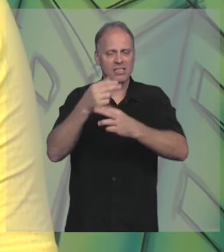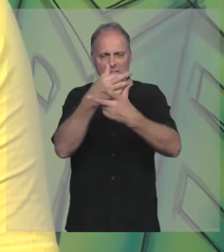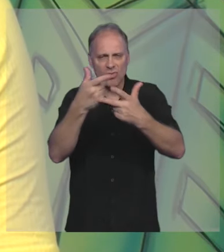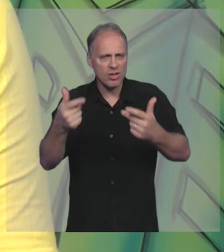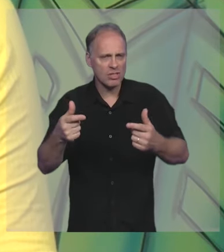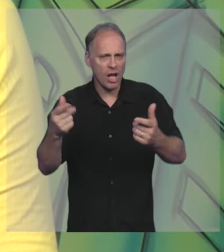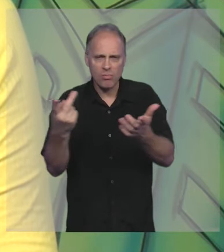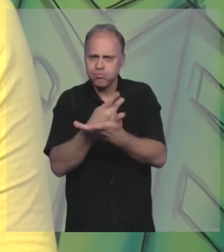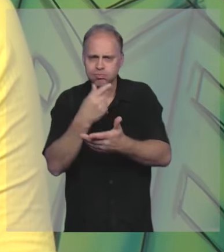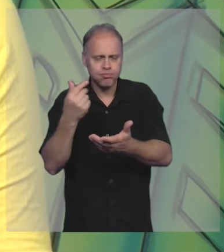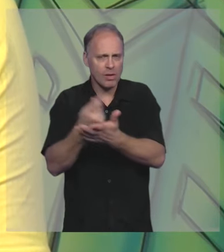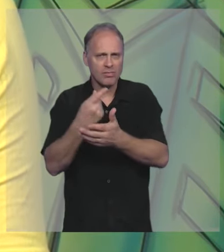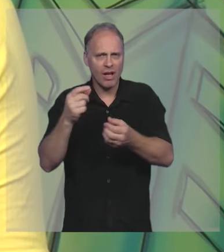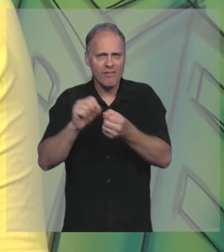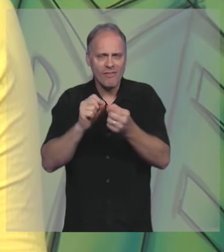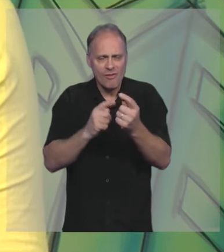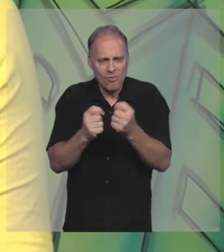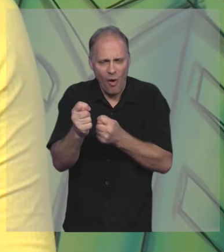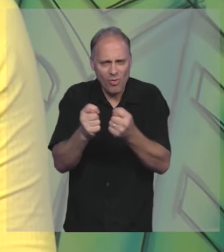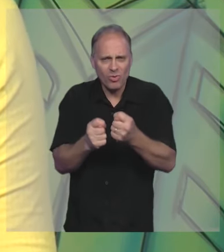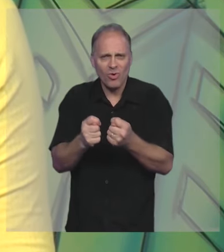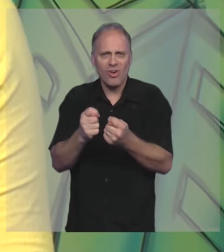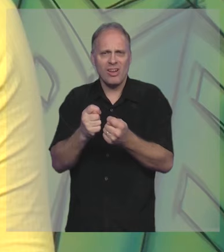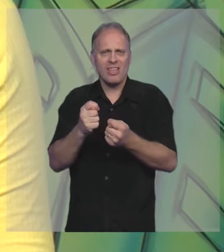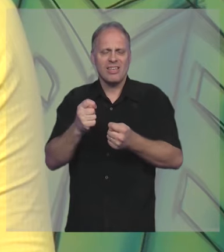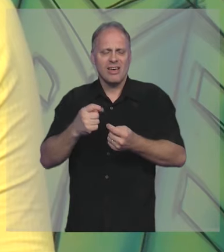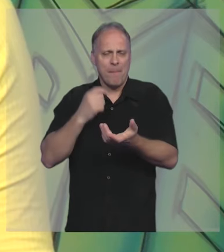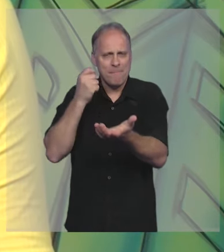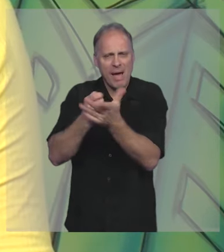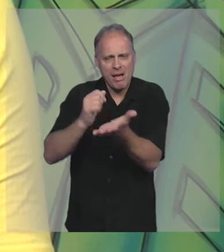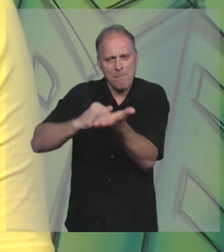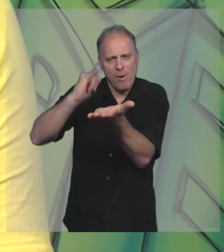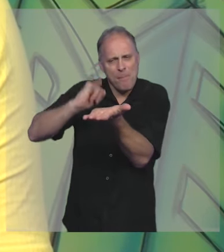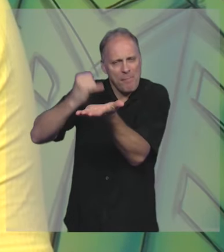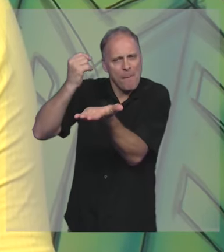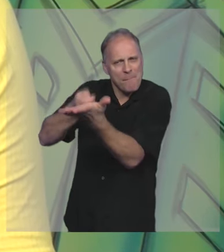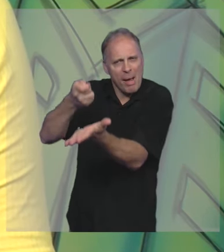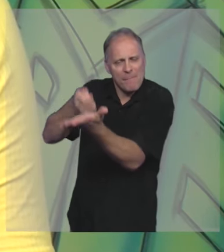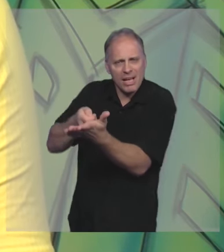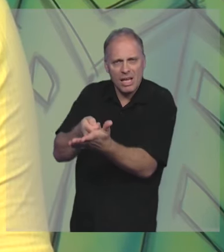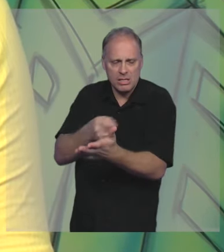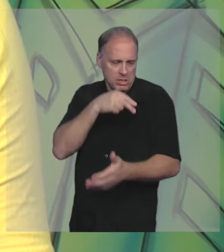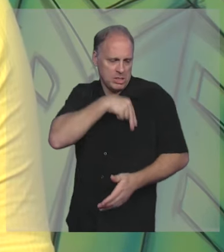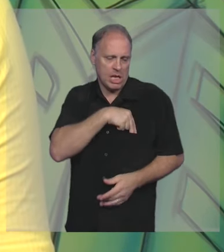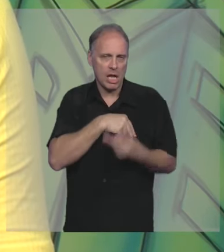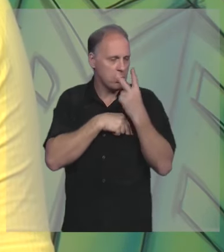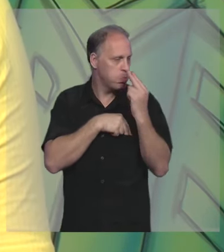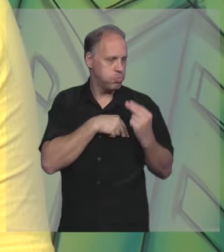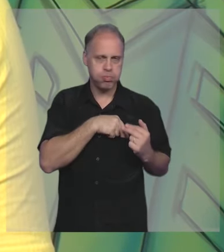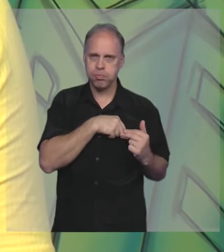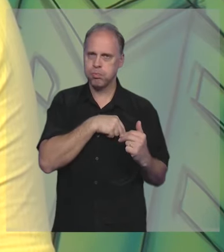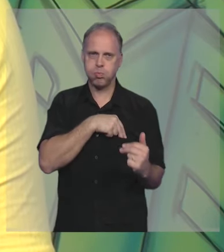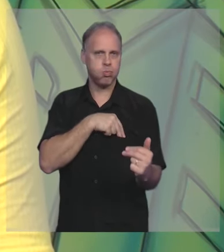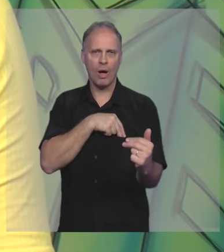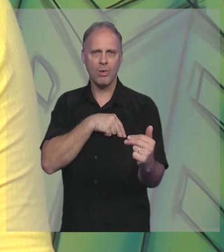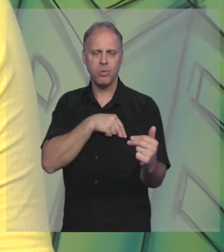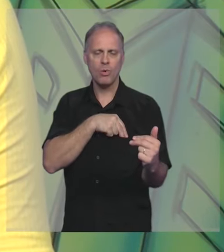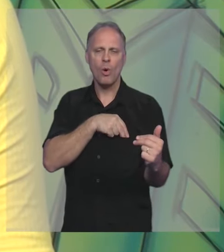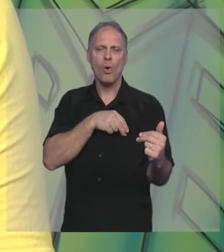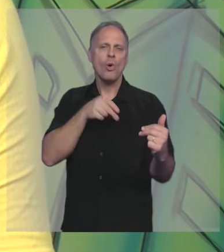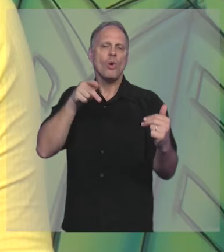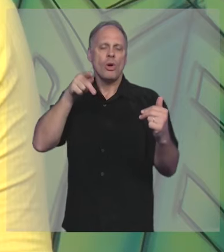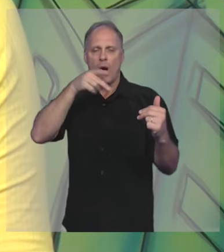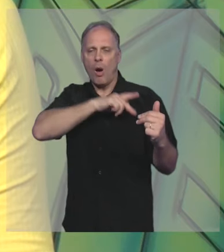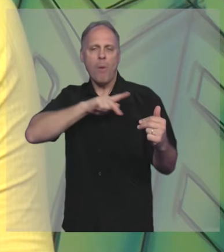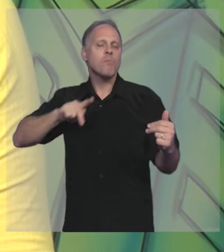um momento de recessão, carga tributária extremamente alta e tu não tem um aumento da renda, a população tende a